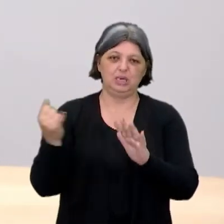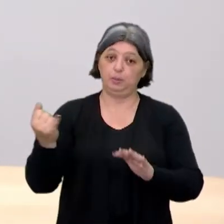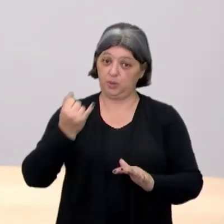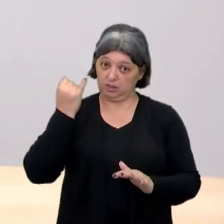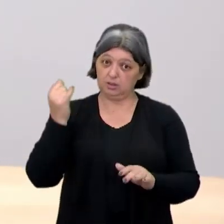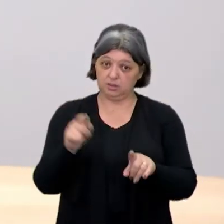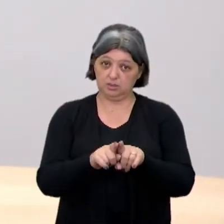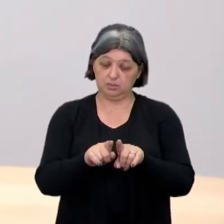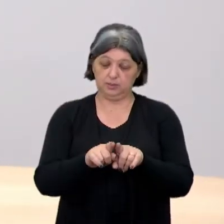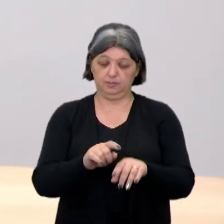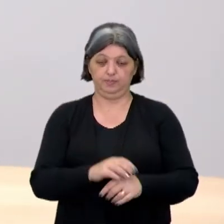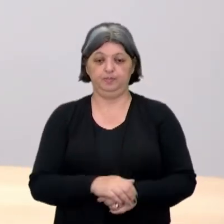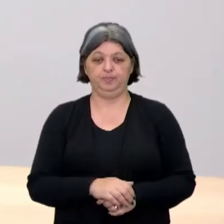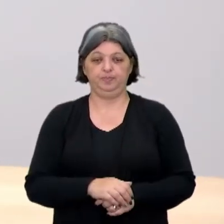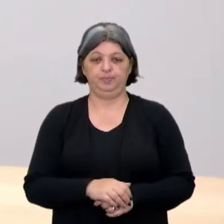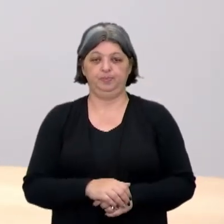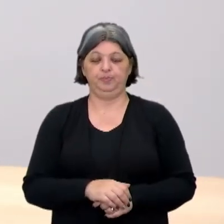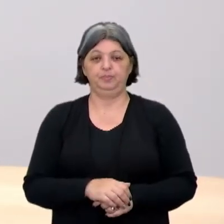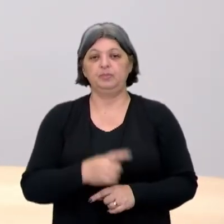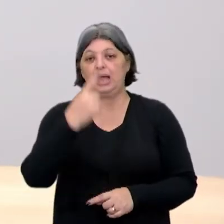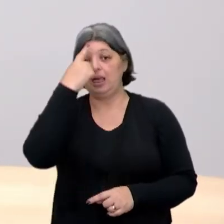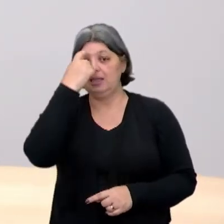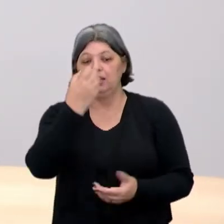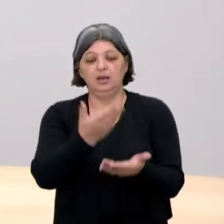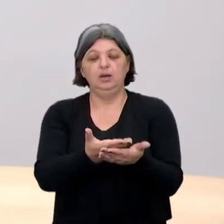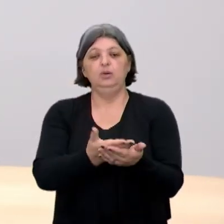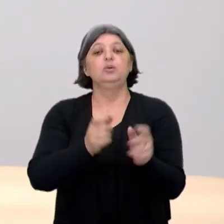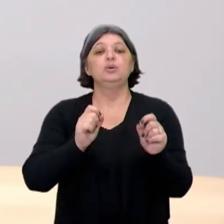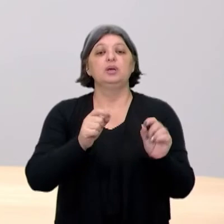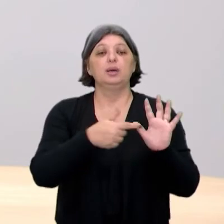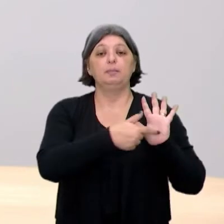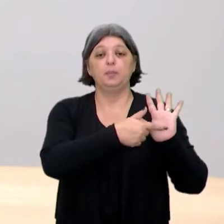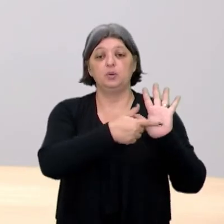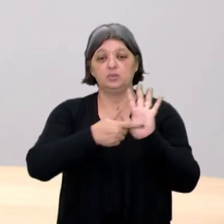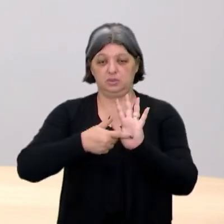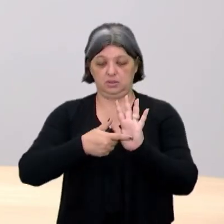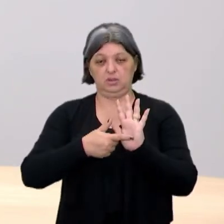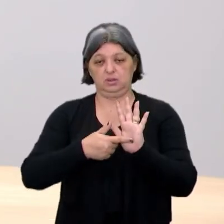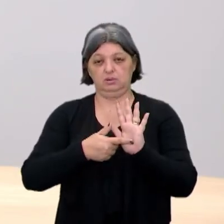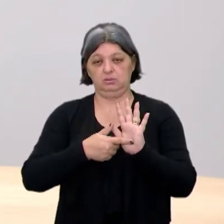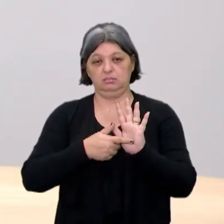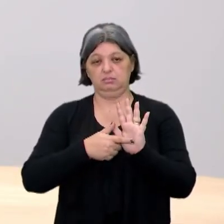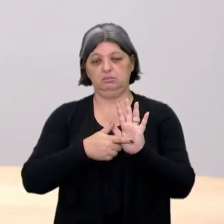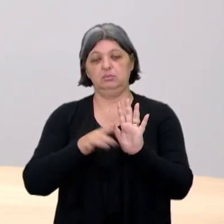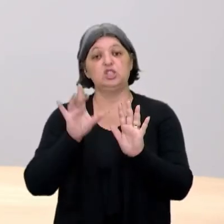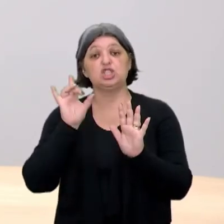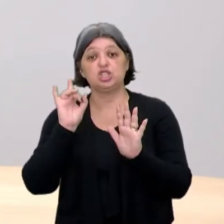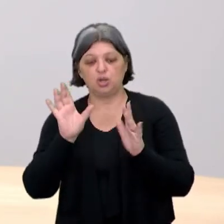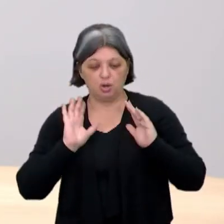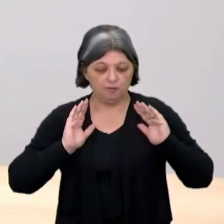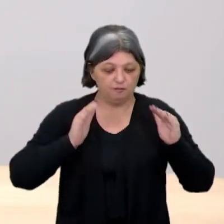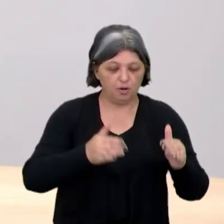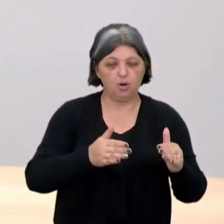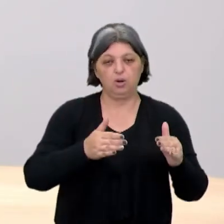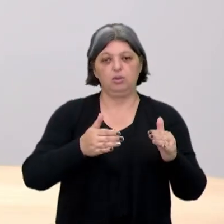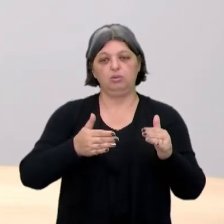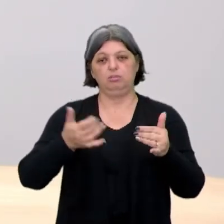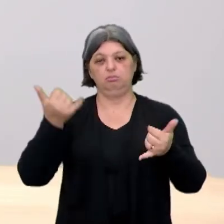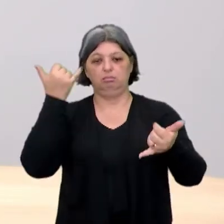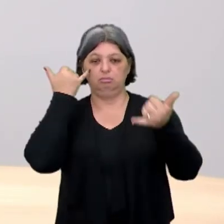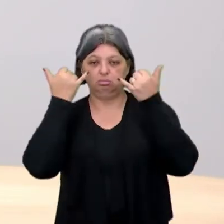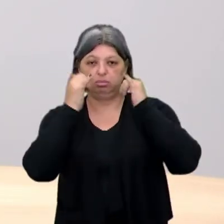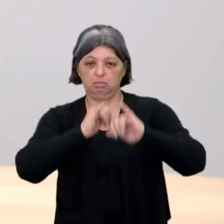né? A ideia da aula é exatamente essa, mostrar que não existe no jornalismo somente a notícia e a